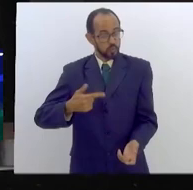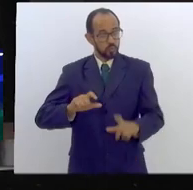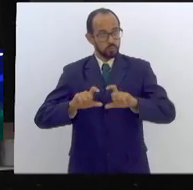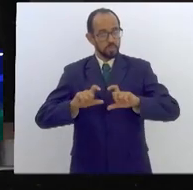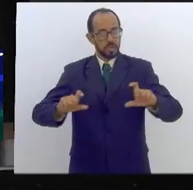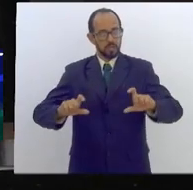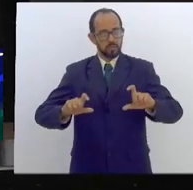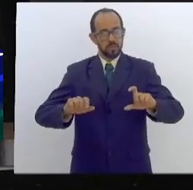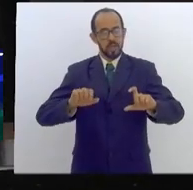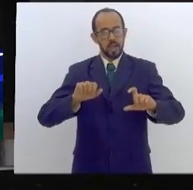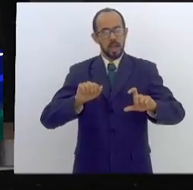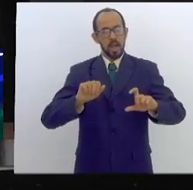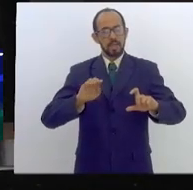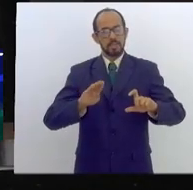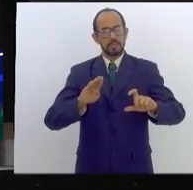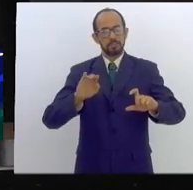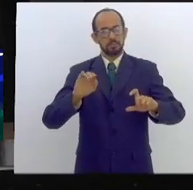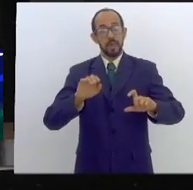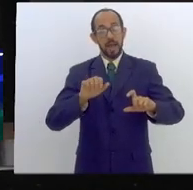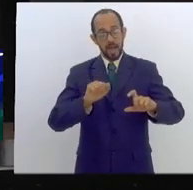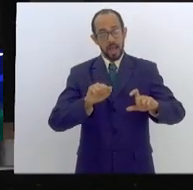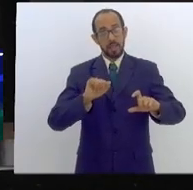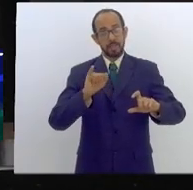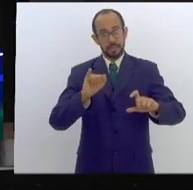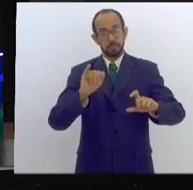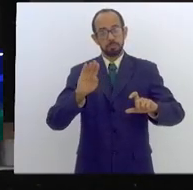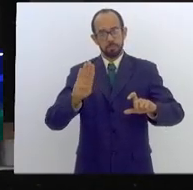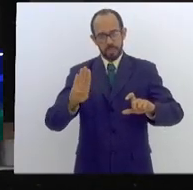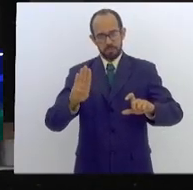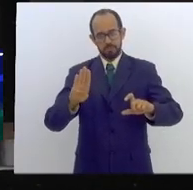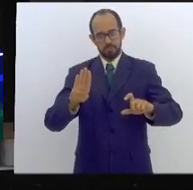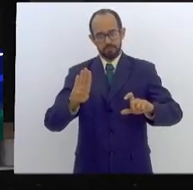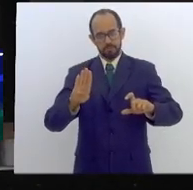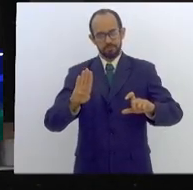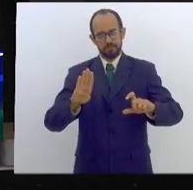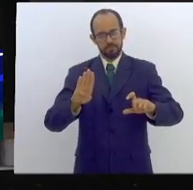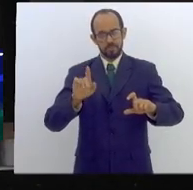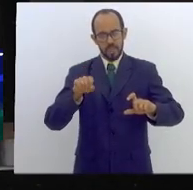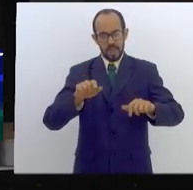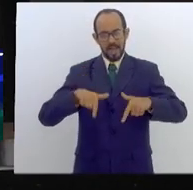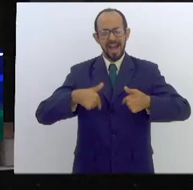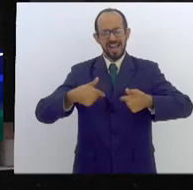é, a Ação Integralista Brasileira, apresentava uma estrutura